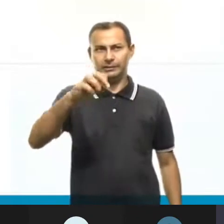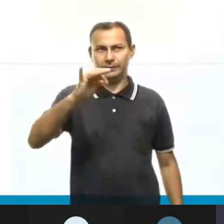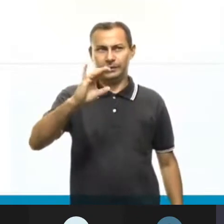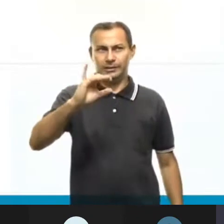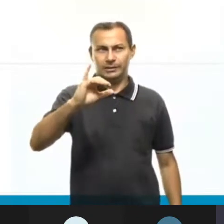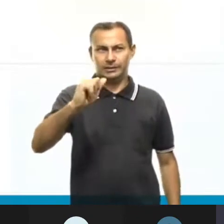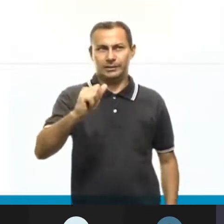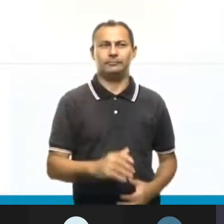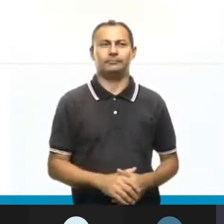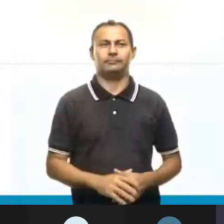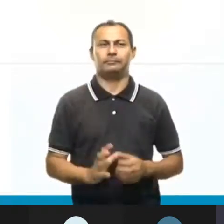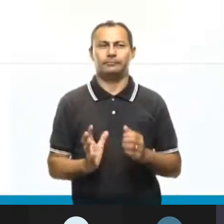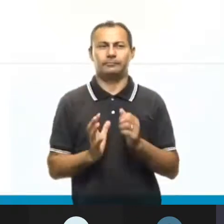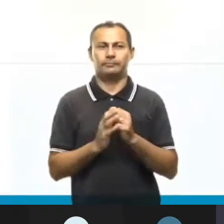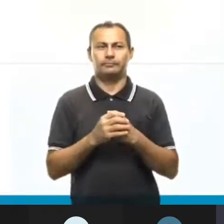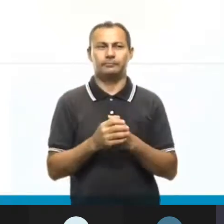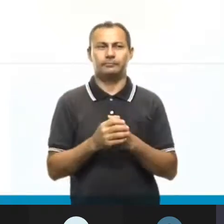ela reveste aí